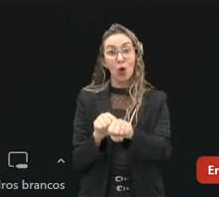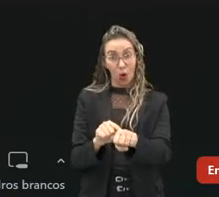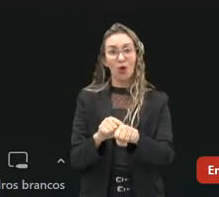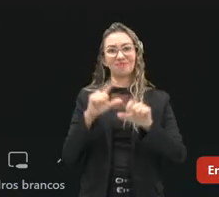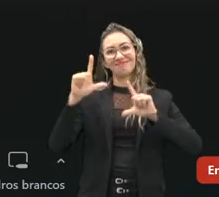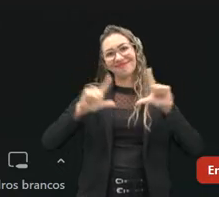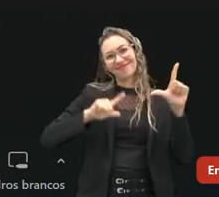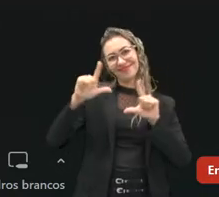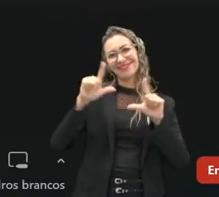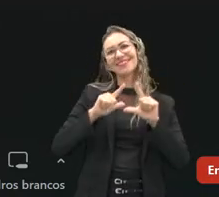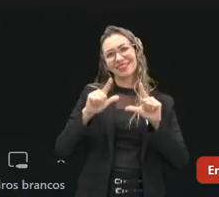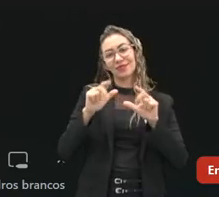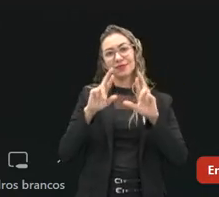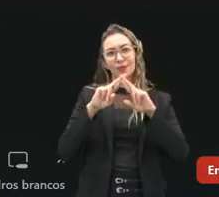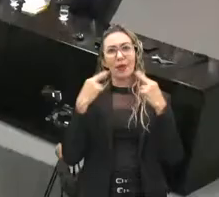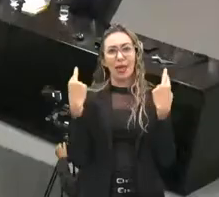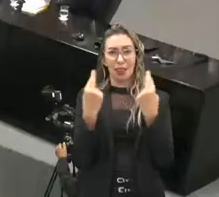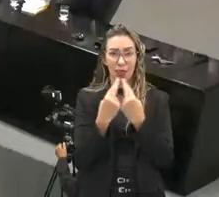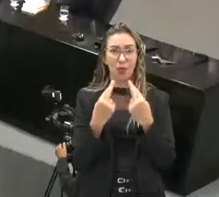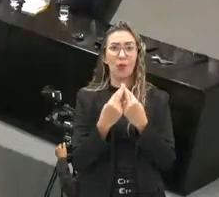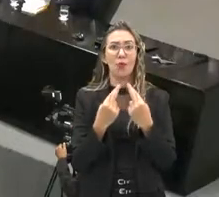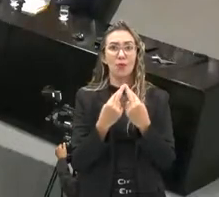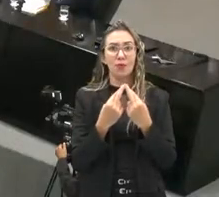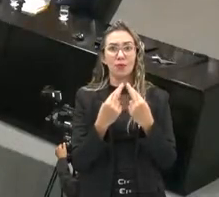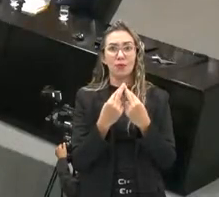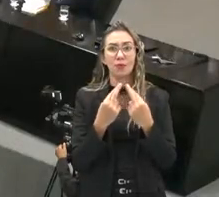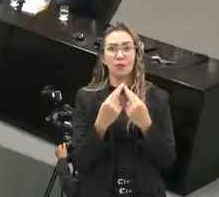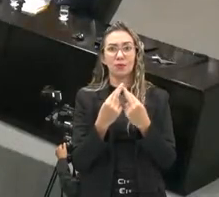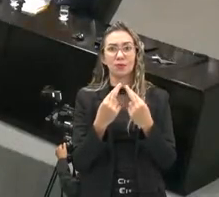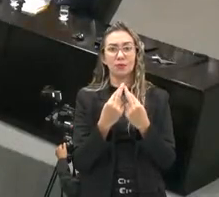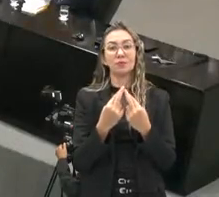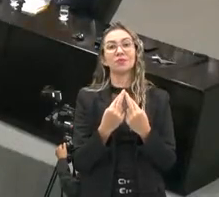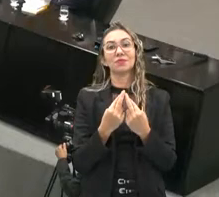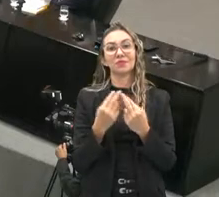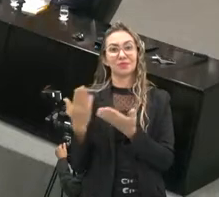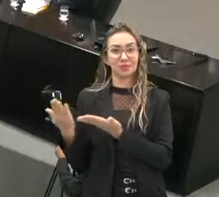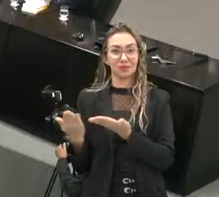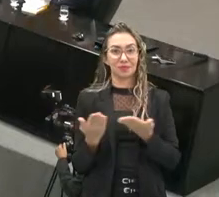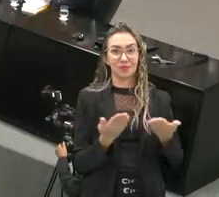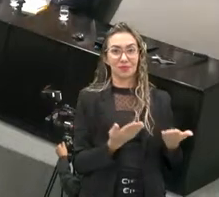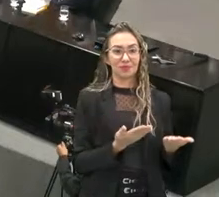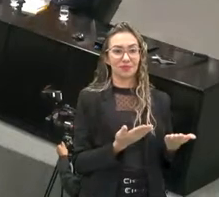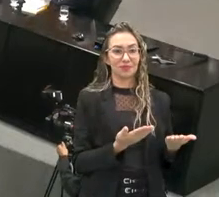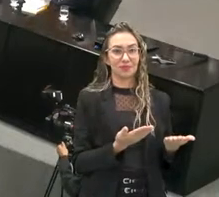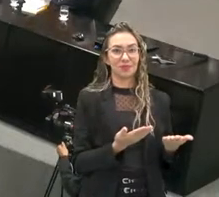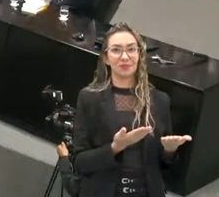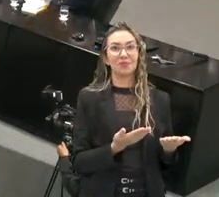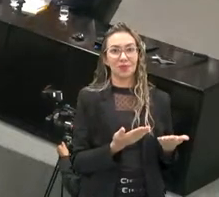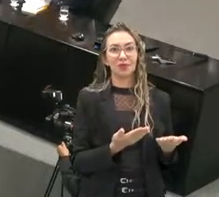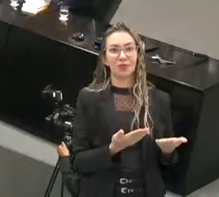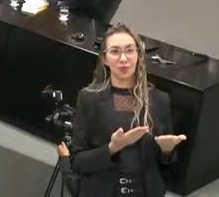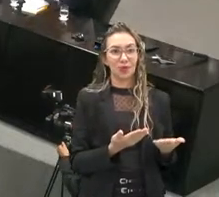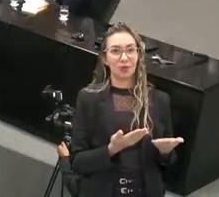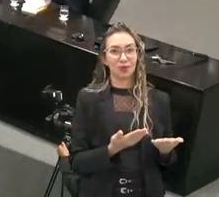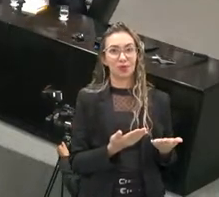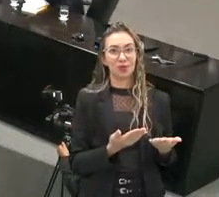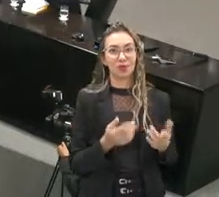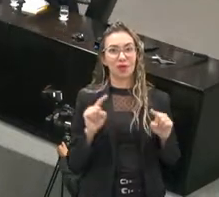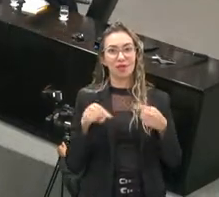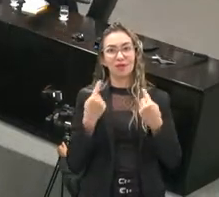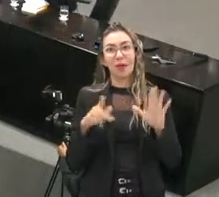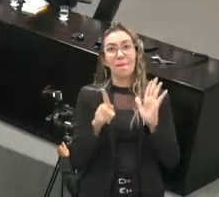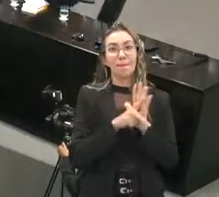para imposição de respeito, ouvirmos o hino do estado de Mato Grosso, a terra de Filinto